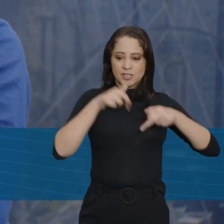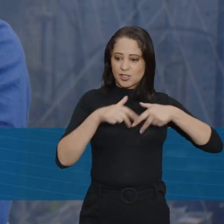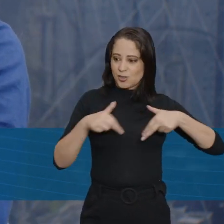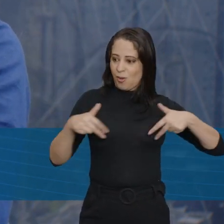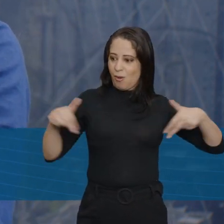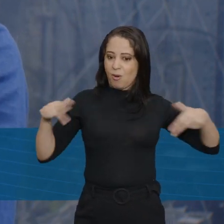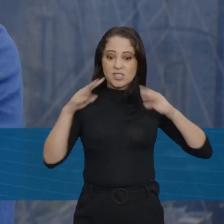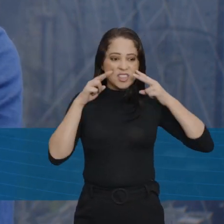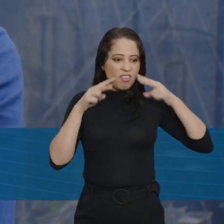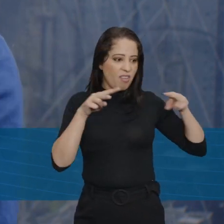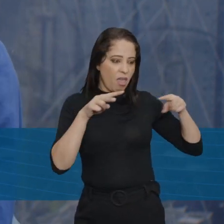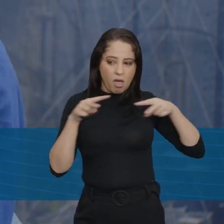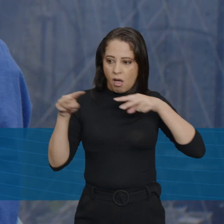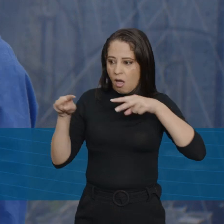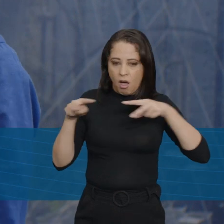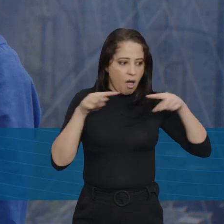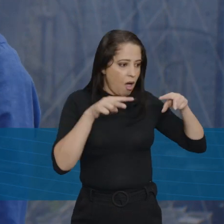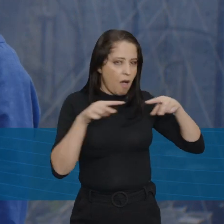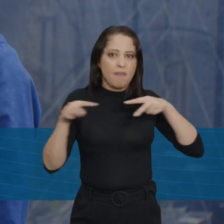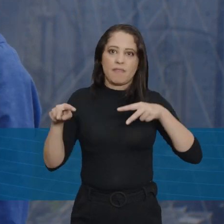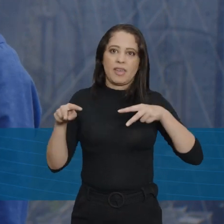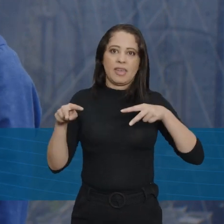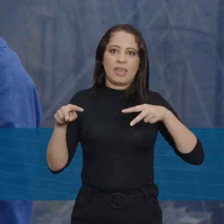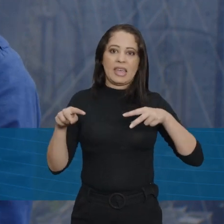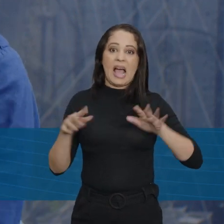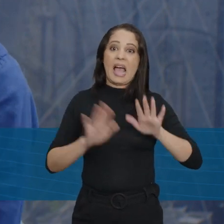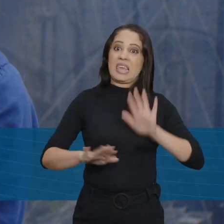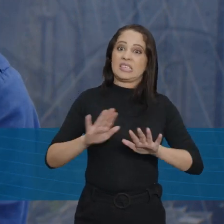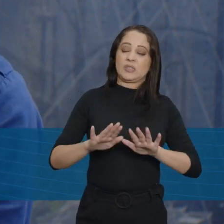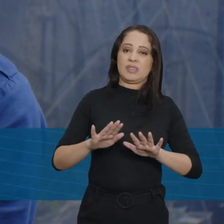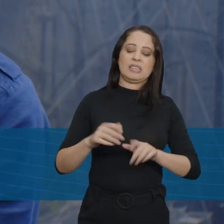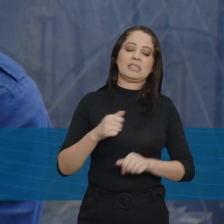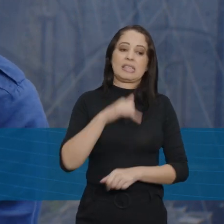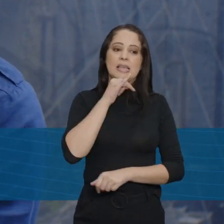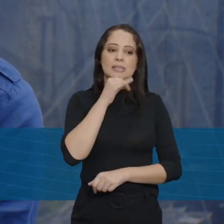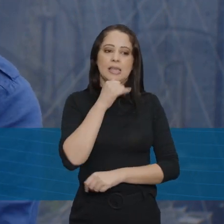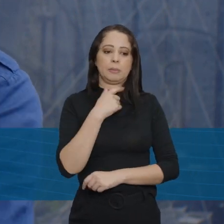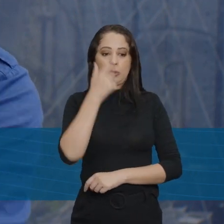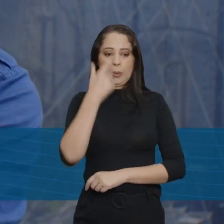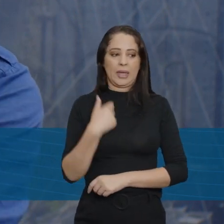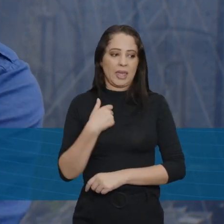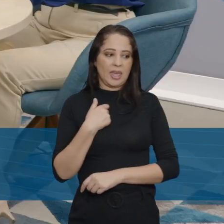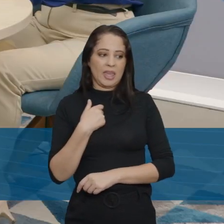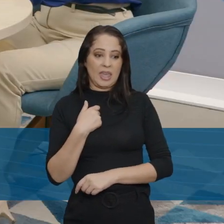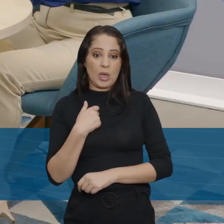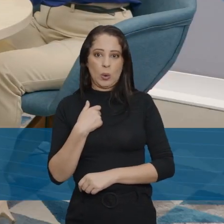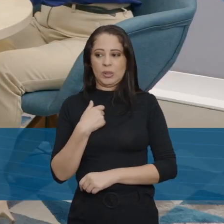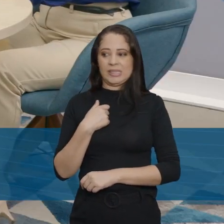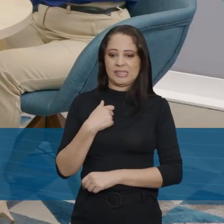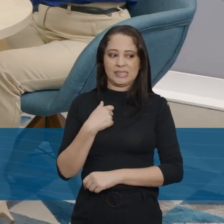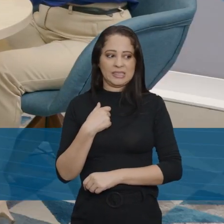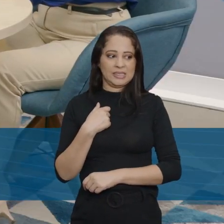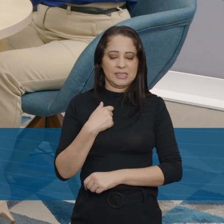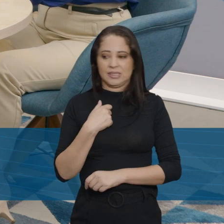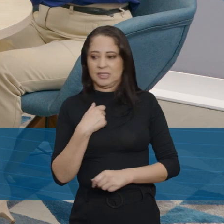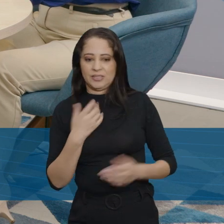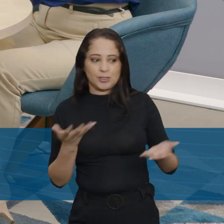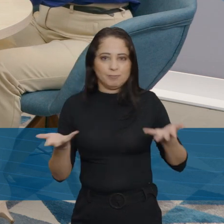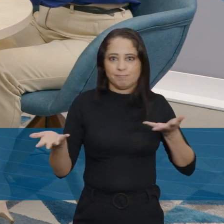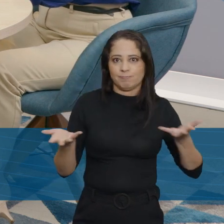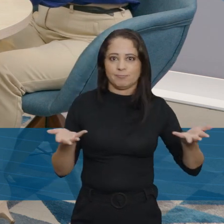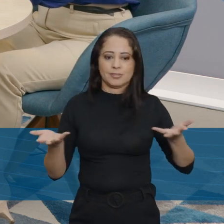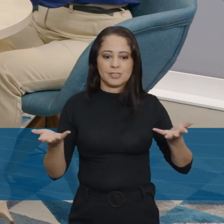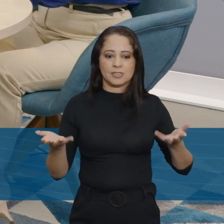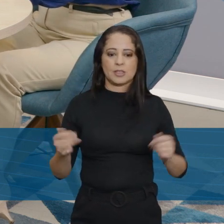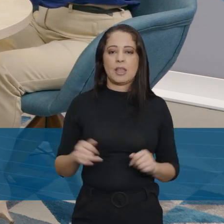volta, muitas vezes, está com medo de virar a próxima vítima. Aí não se envolve, né? Ou participa também, né? Atua.